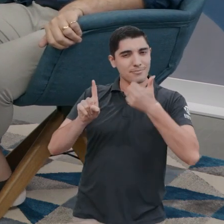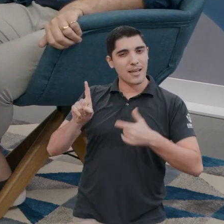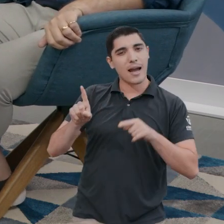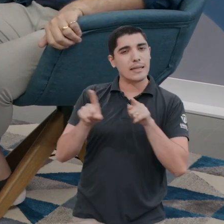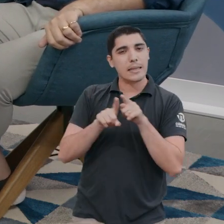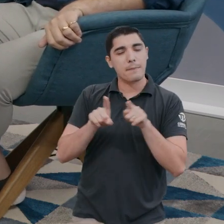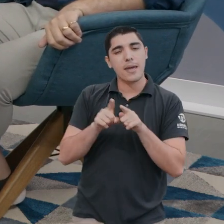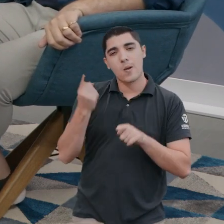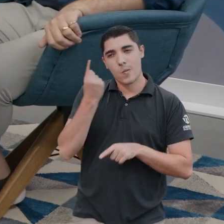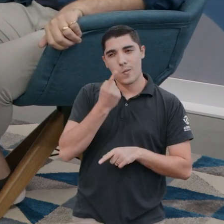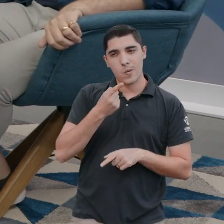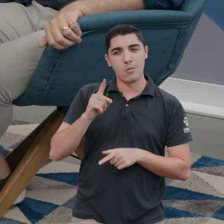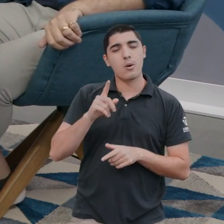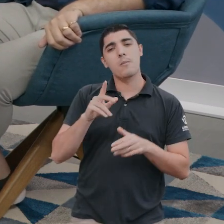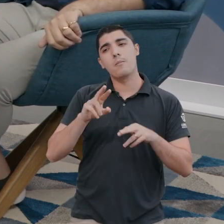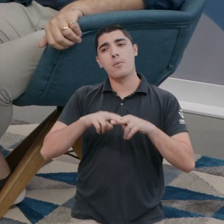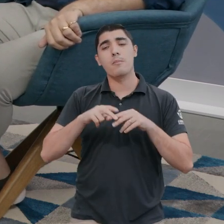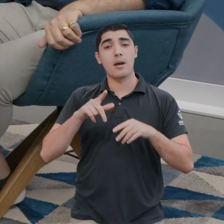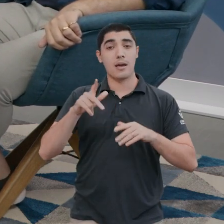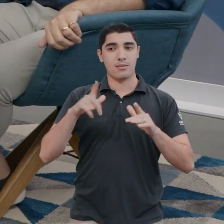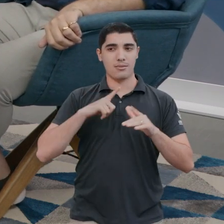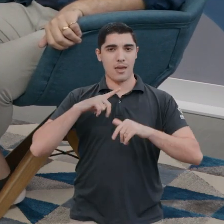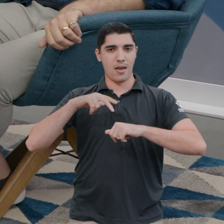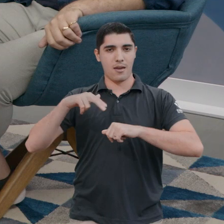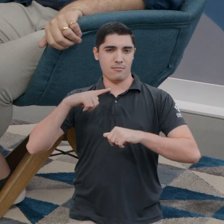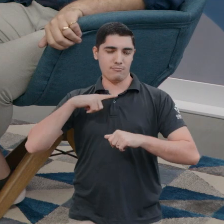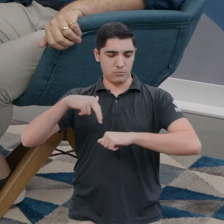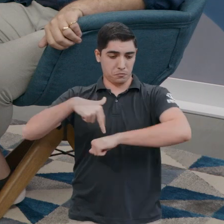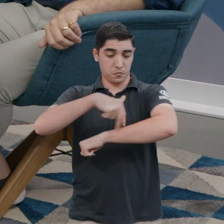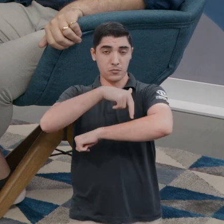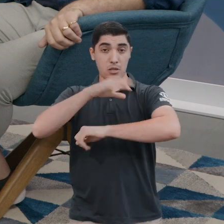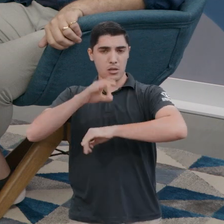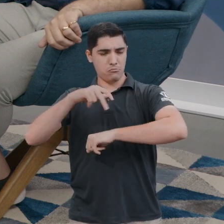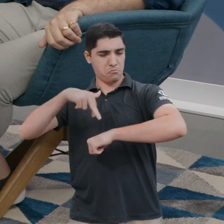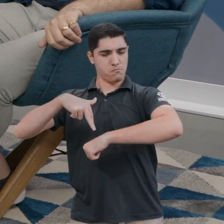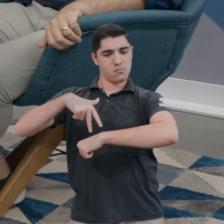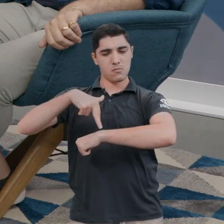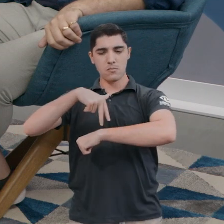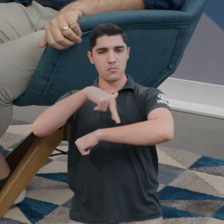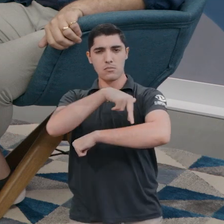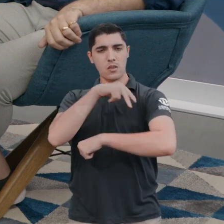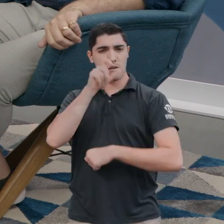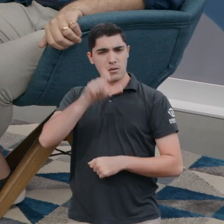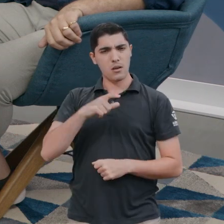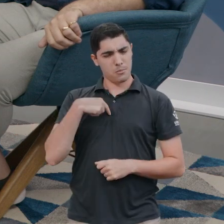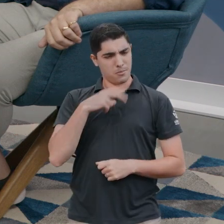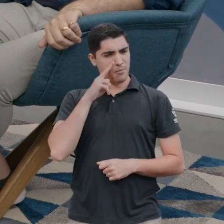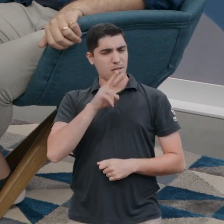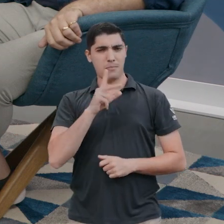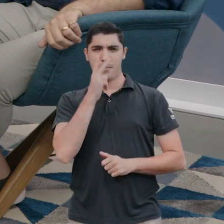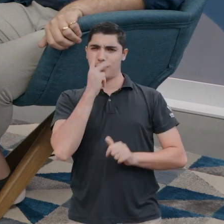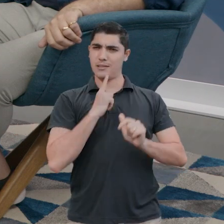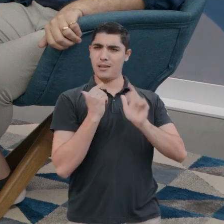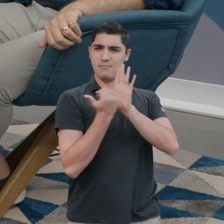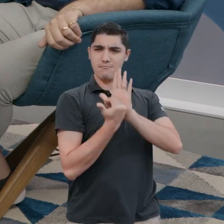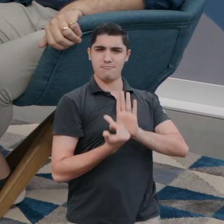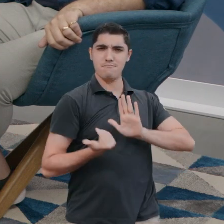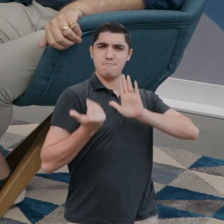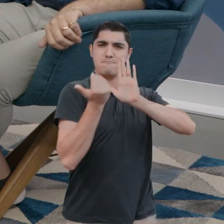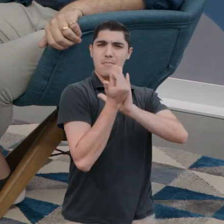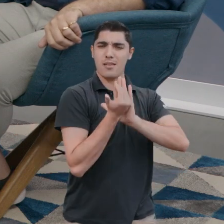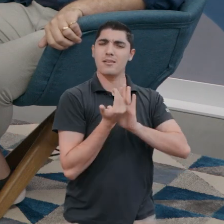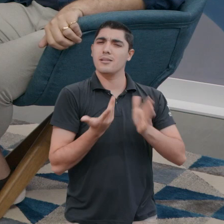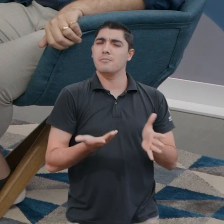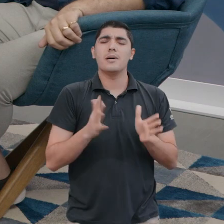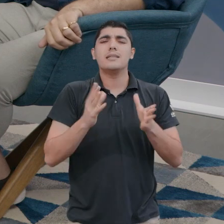mencionava também no último bloco sobre a questão dos desfiles, né? Quando a gente olha para os desfiles, são todos muito exagerados, né? Muito